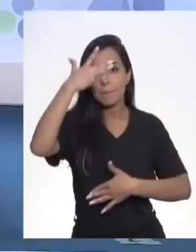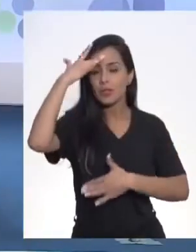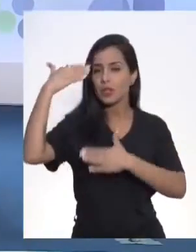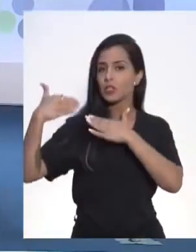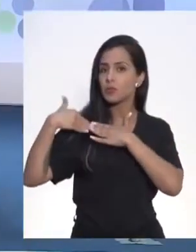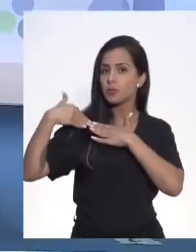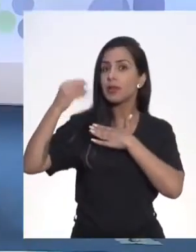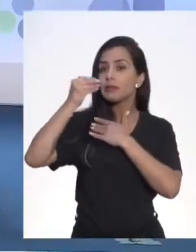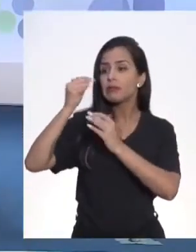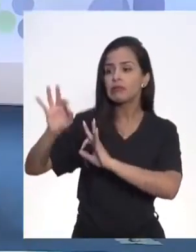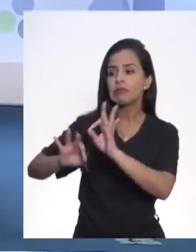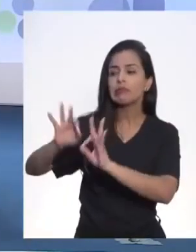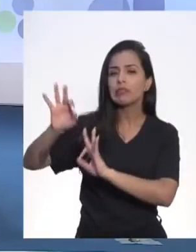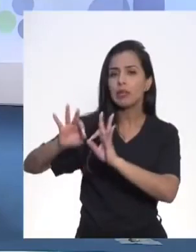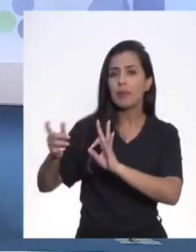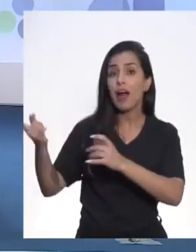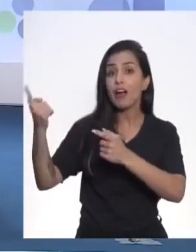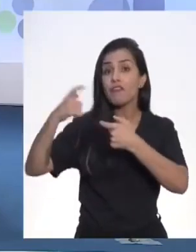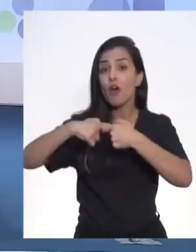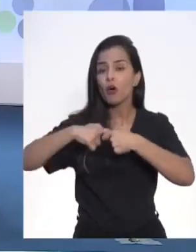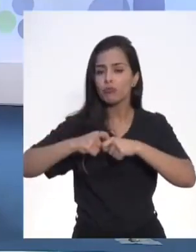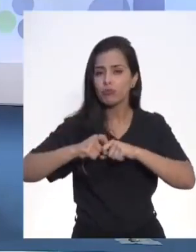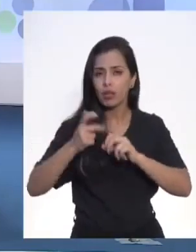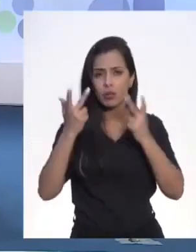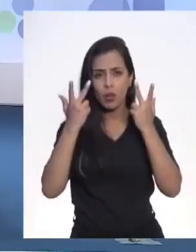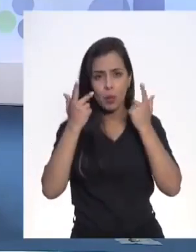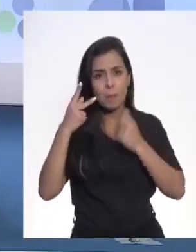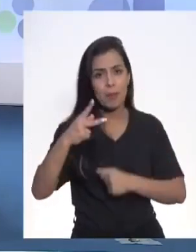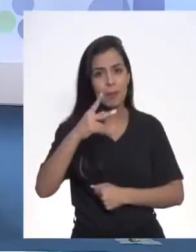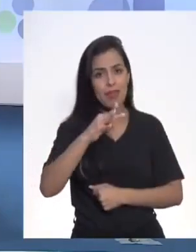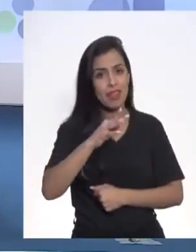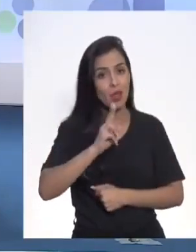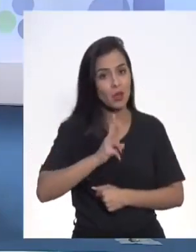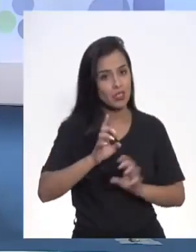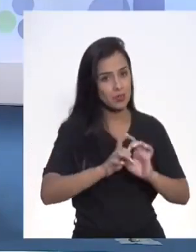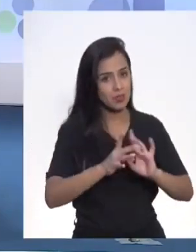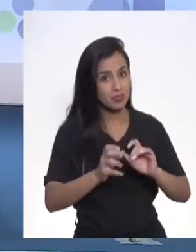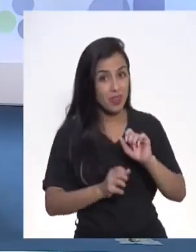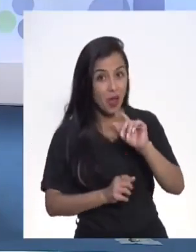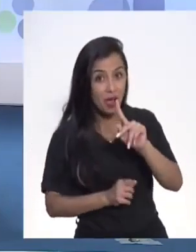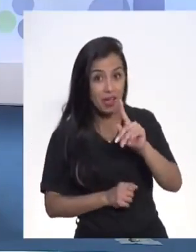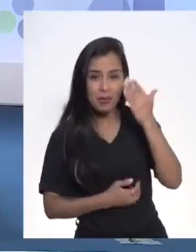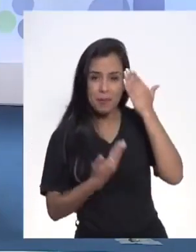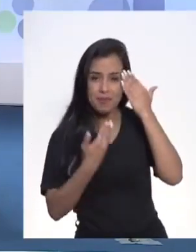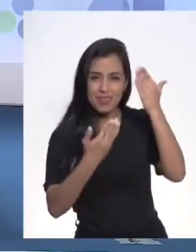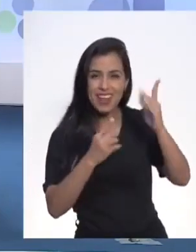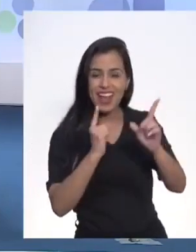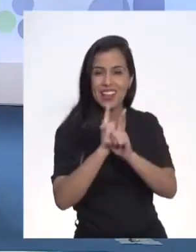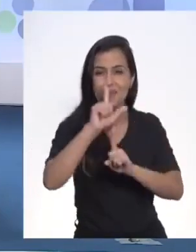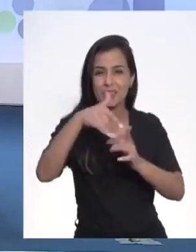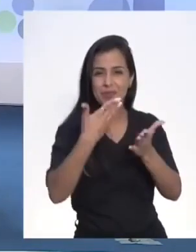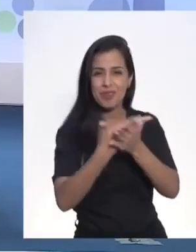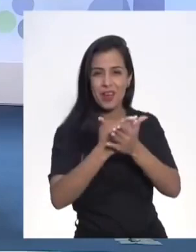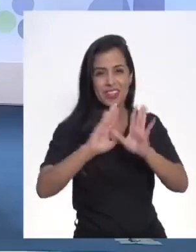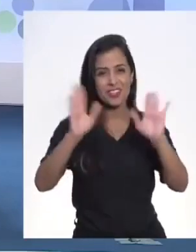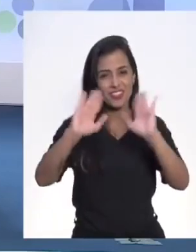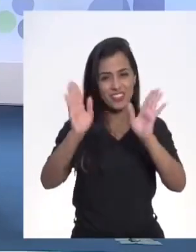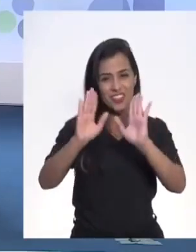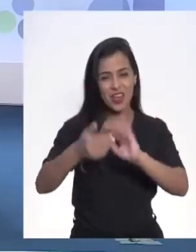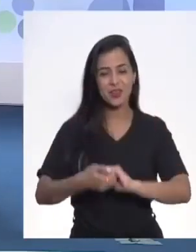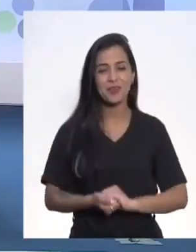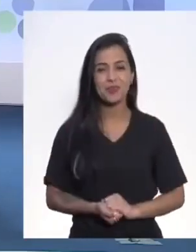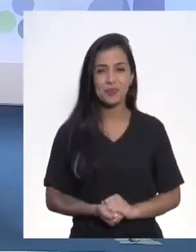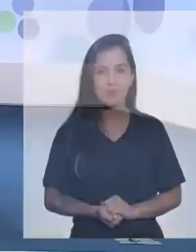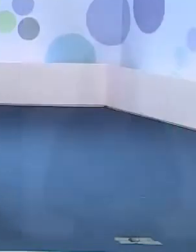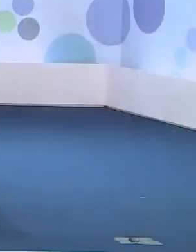tentando fazer com que o repositório volte a funcionar e os PPTs fiquem disponíveis, ok? Muito obrigada, até uma próxima aula. Tchau, tchau, pessoal.